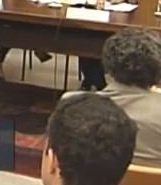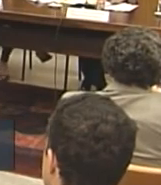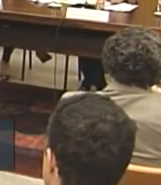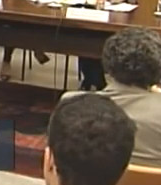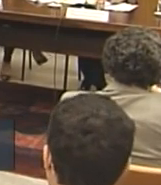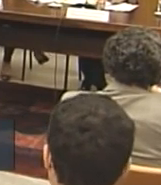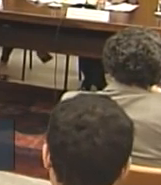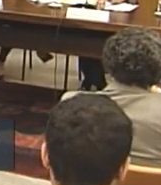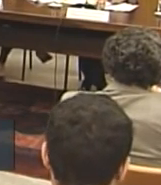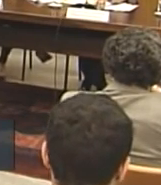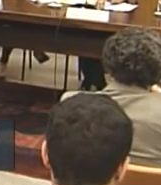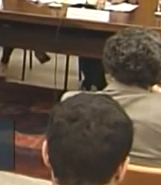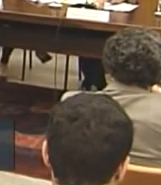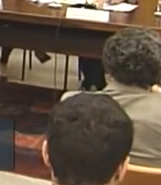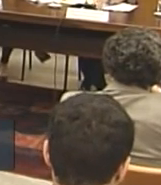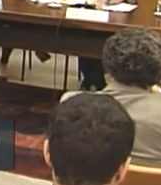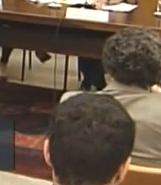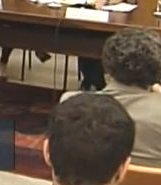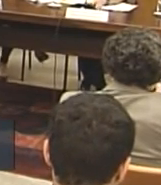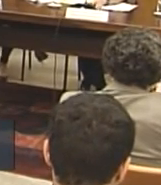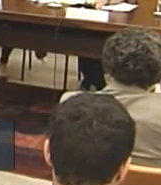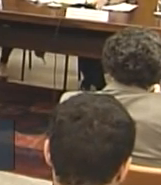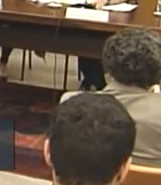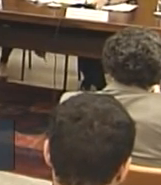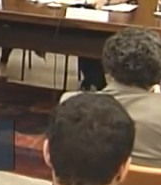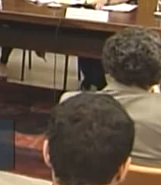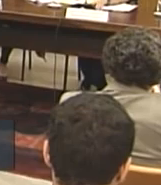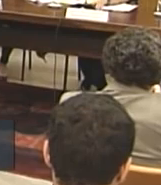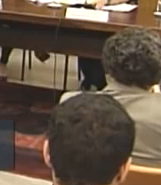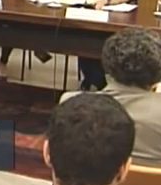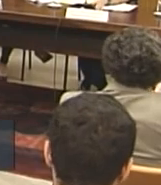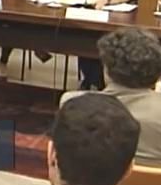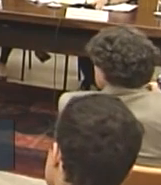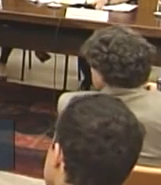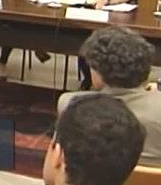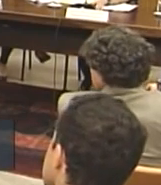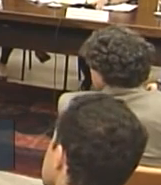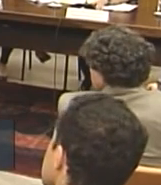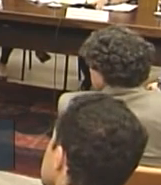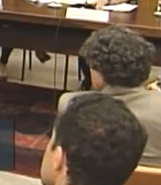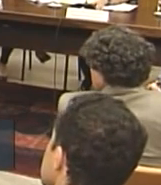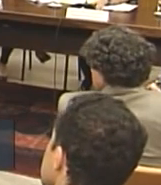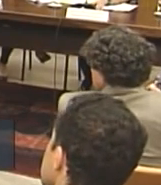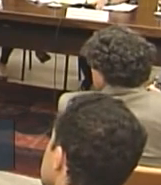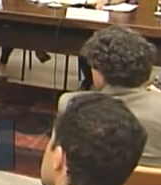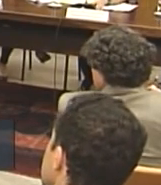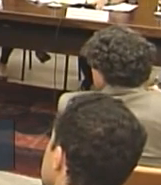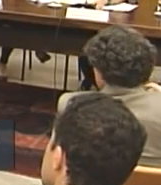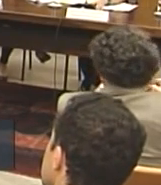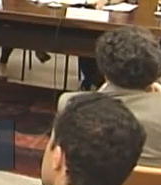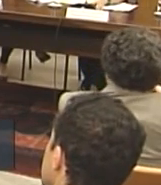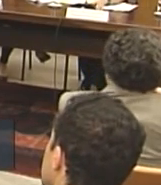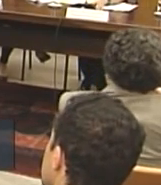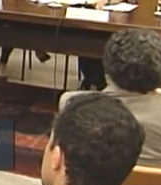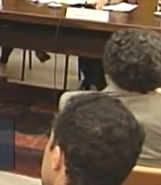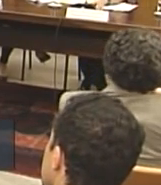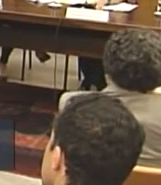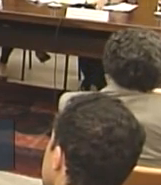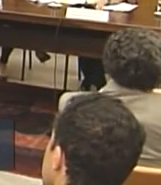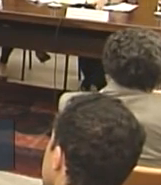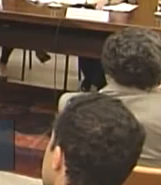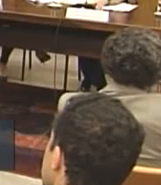ideia de um acordo comercial. A senhora falou que não pode, né, não tem ainda elementos para avançar na comitiva, só queria,